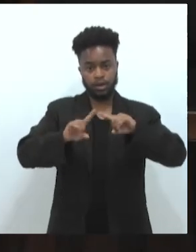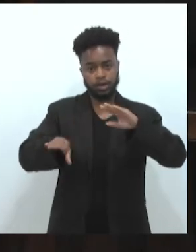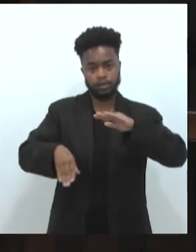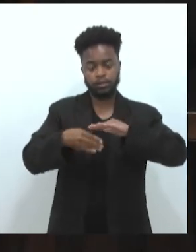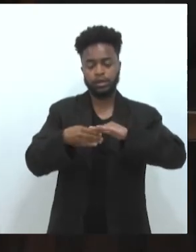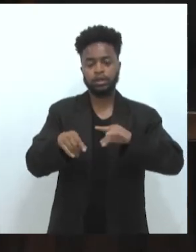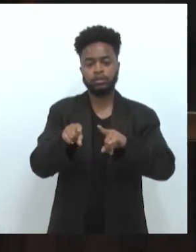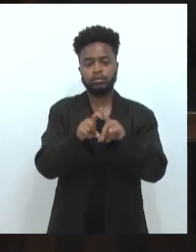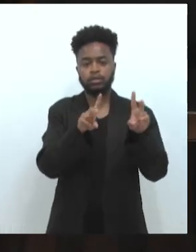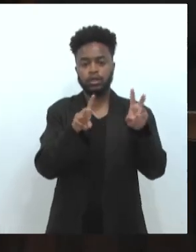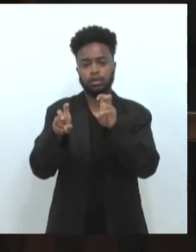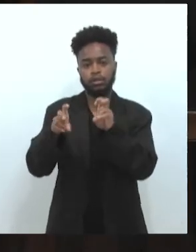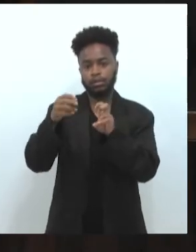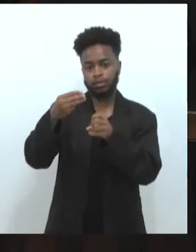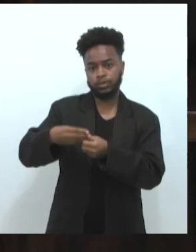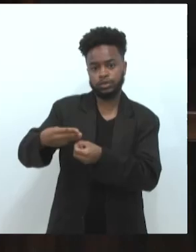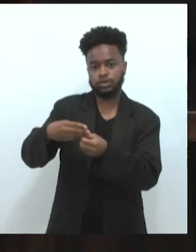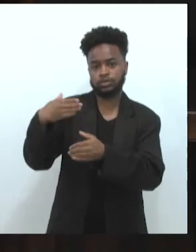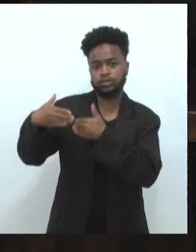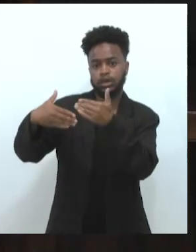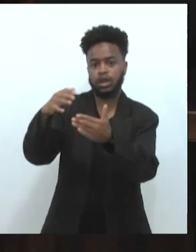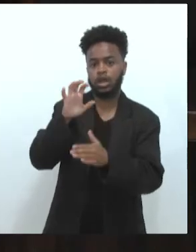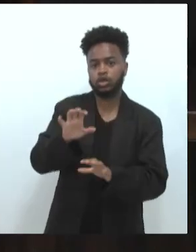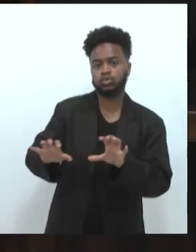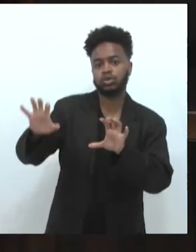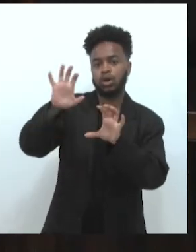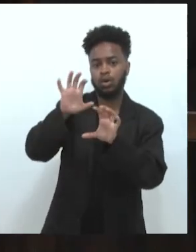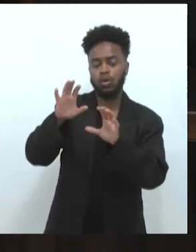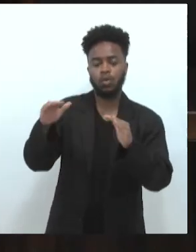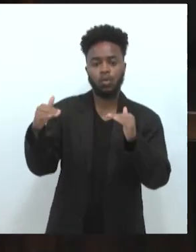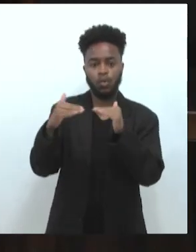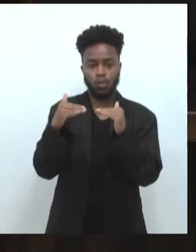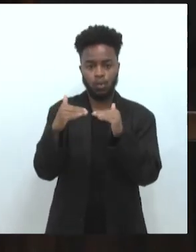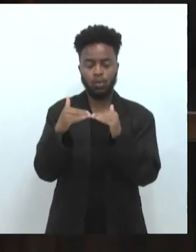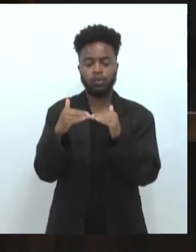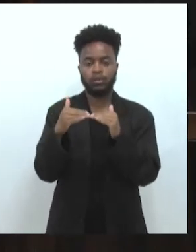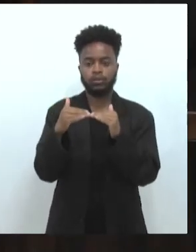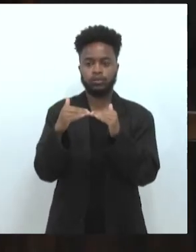Assuntos Municipais e Desenvolvimento Regional, favorável.